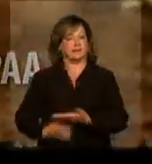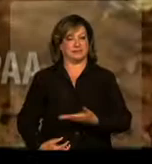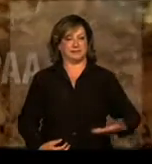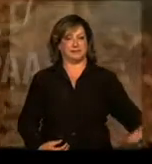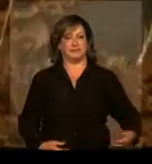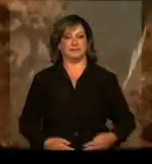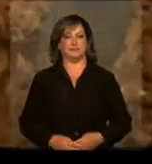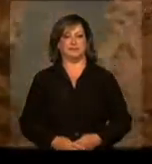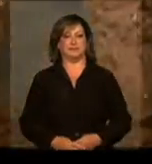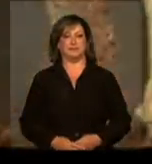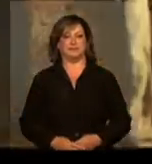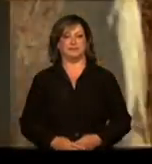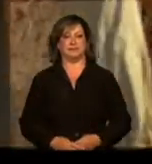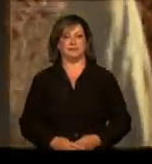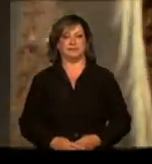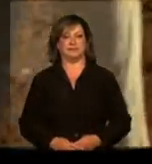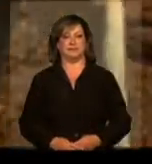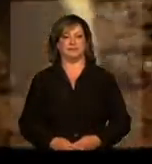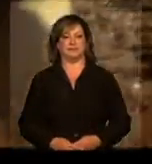www.mda.gov.br/PAA.